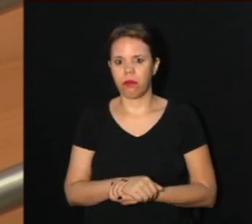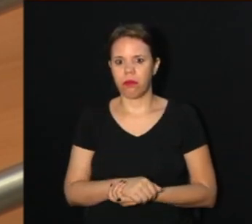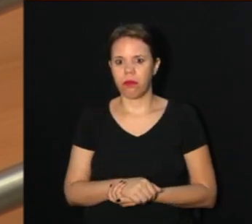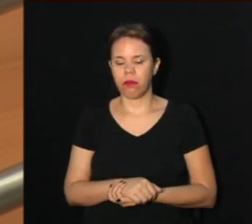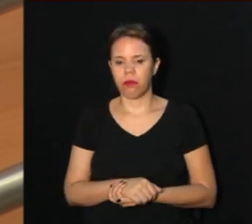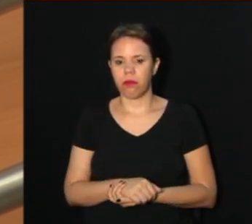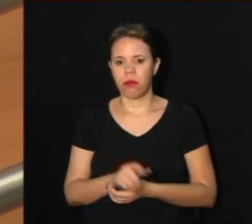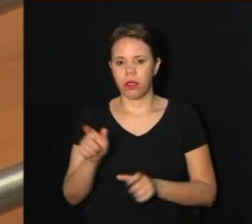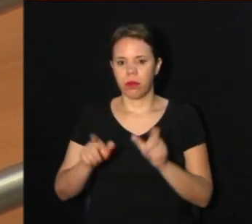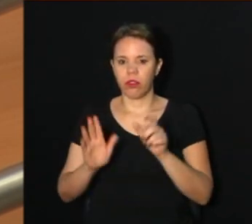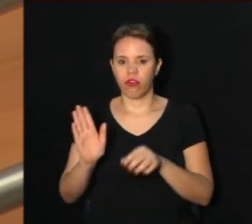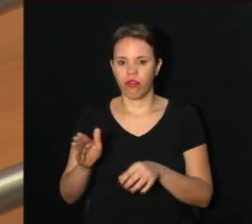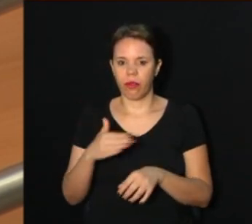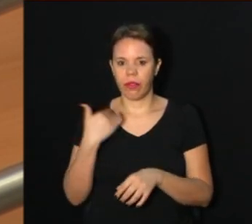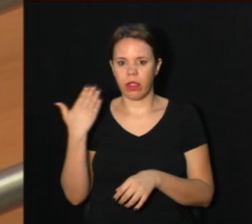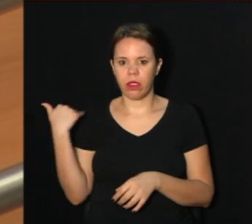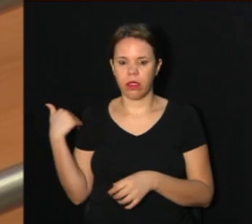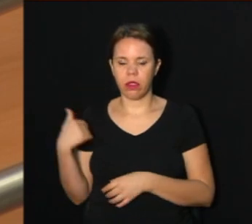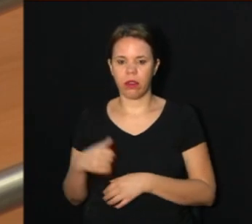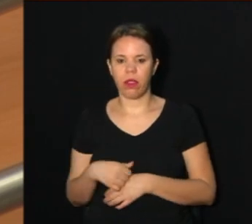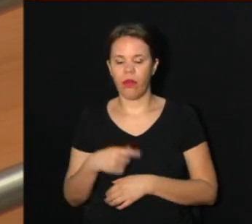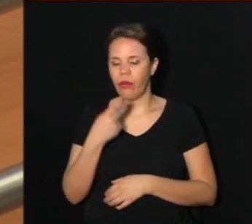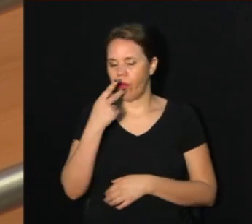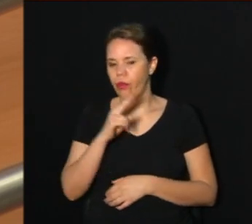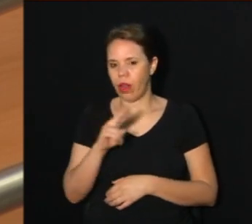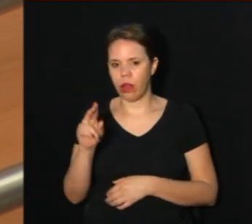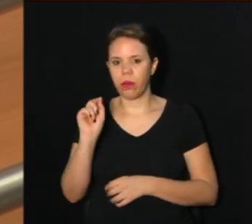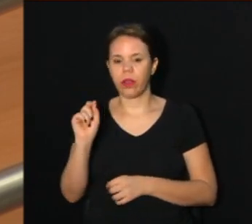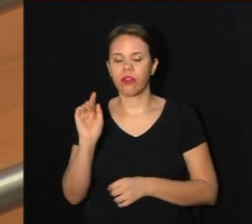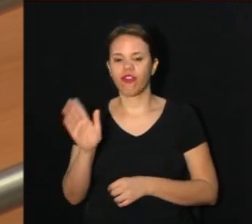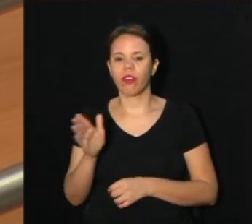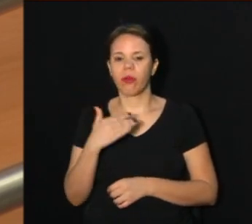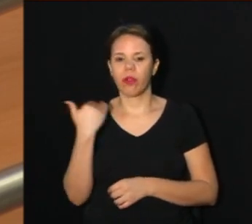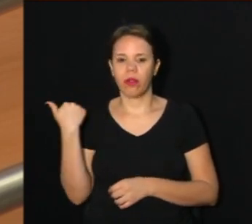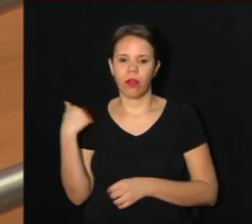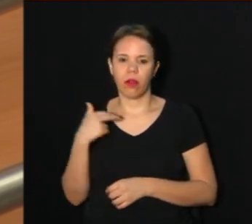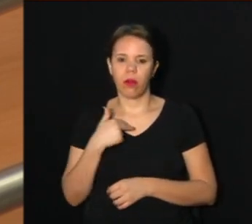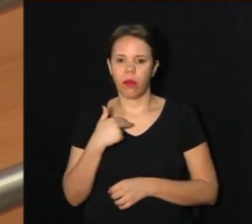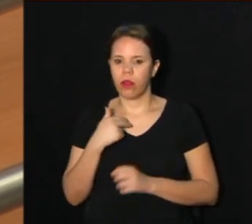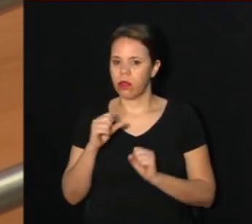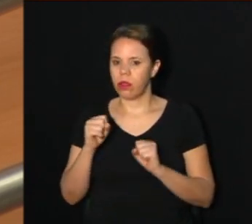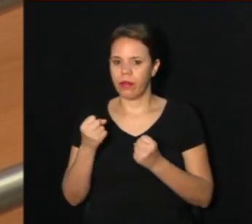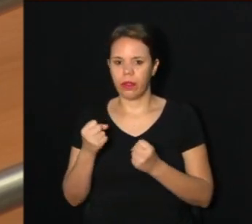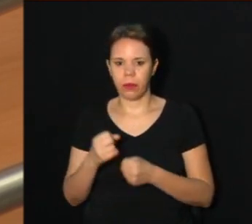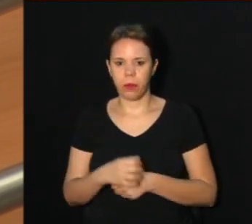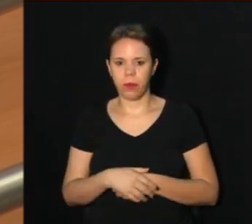Essa pessoa já faleceu, e não vou citar nome de quem já faleceu, porque não pode se defender.